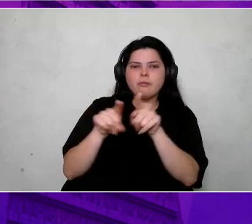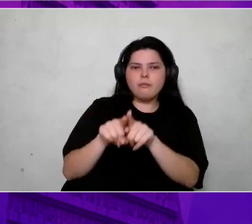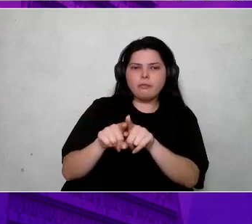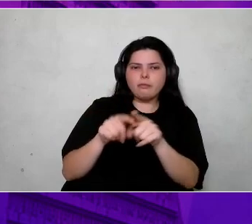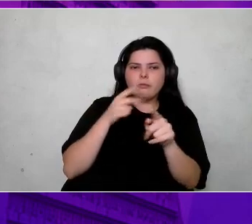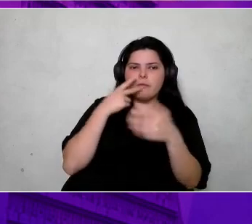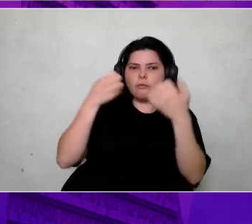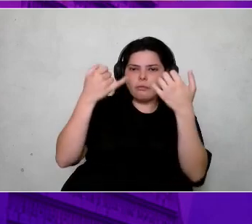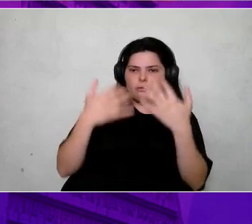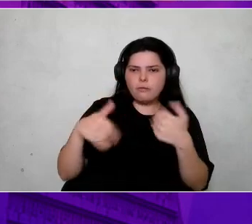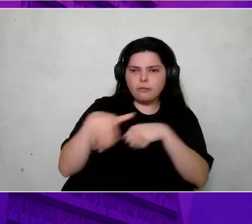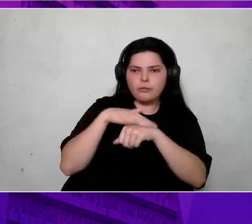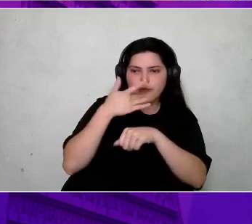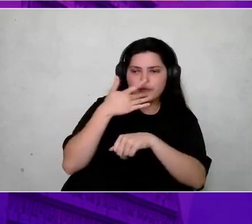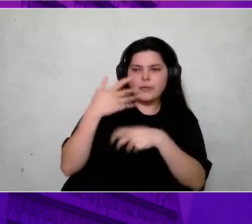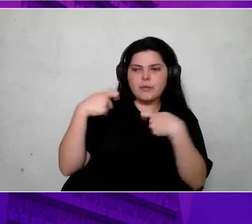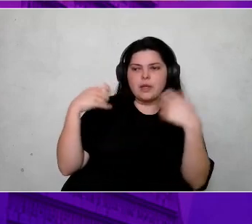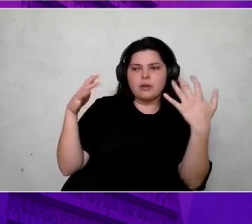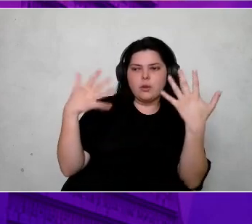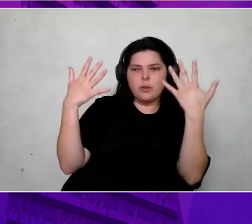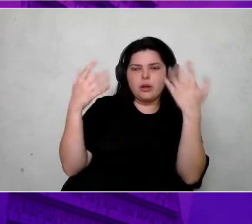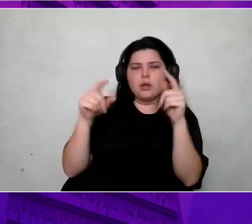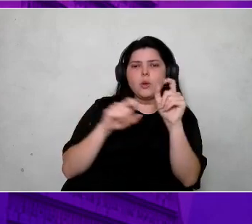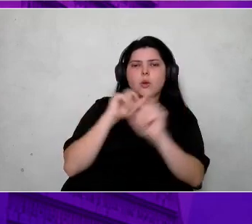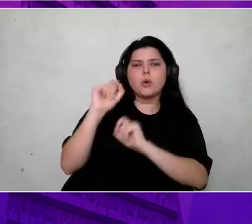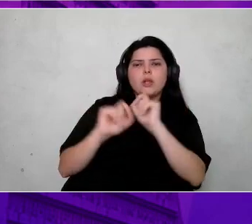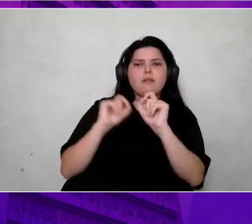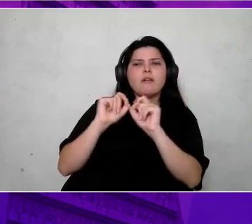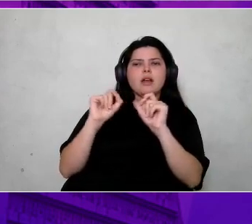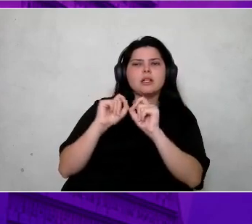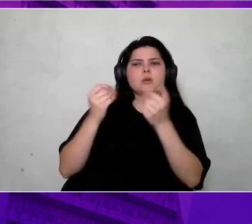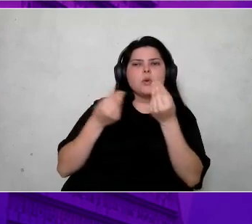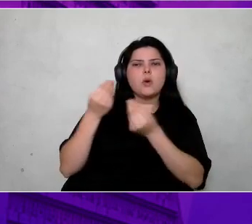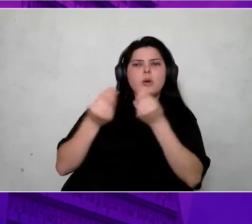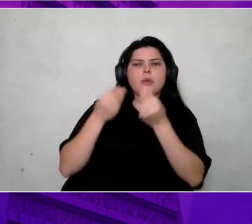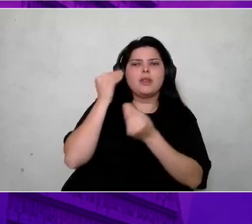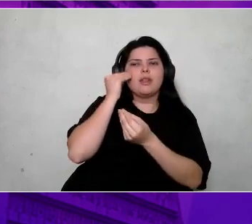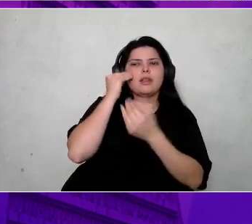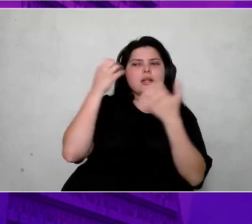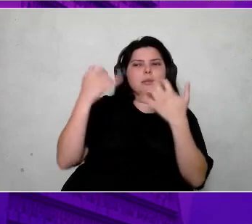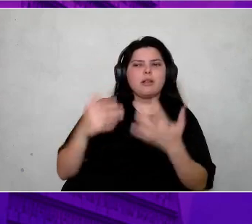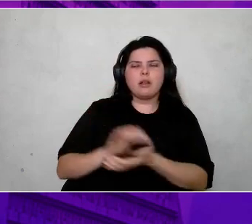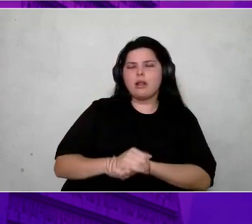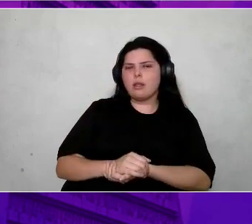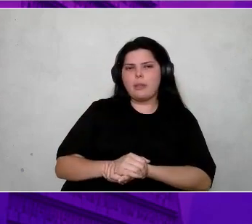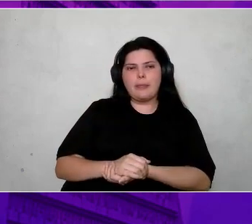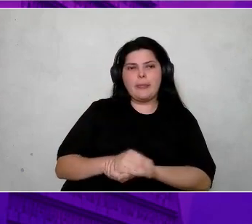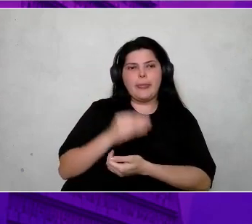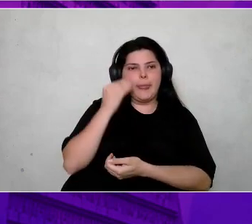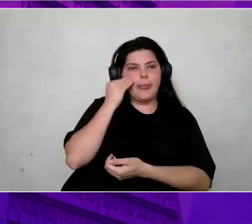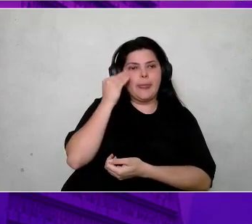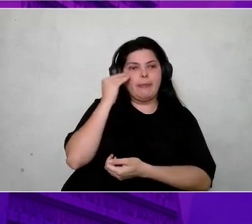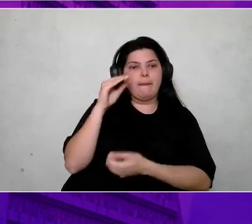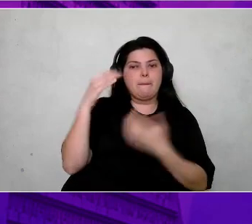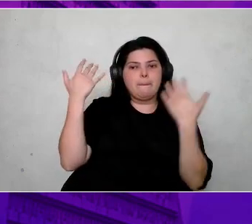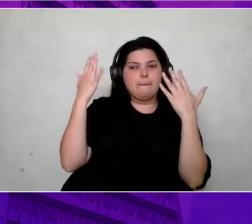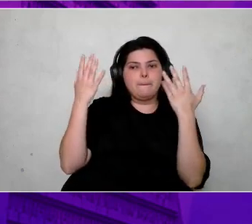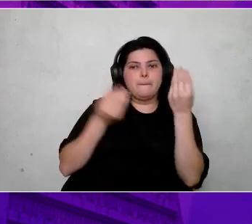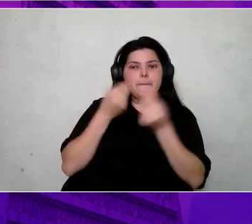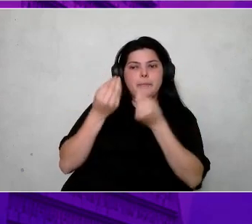temos que celebrar. E como é que a gente tem tentado fazer isso? A gente tenta fazer a celebração e criar